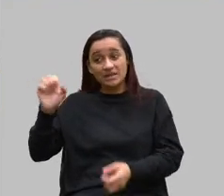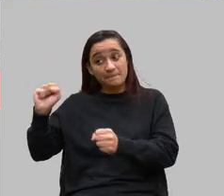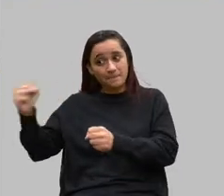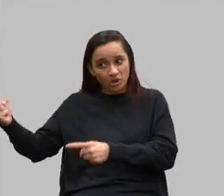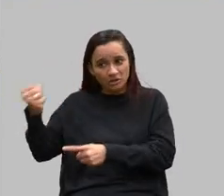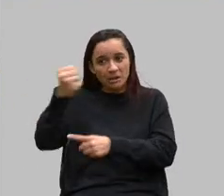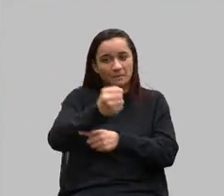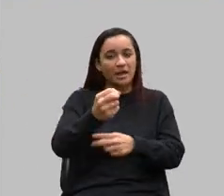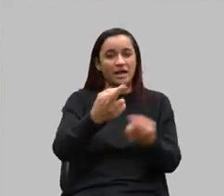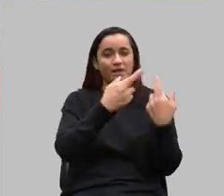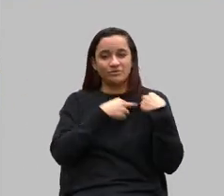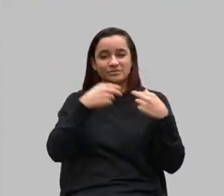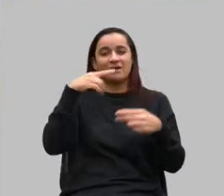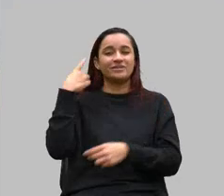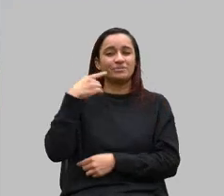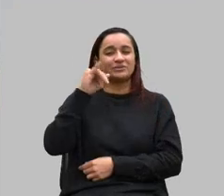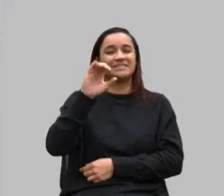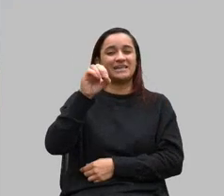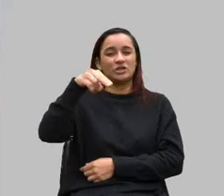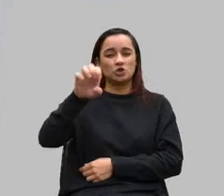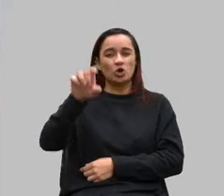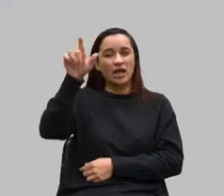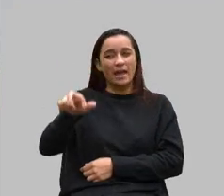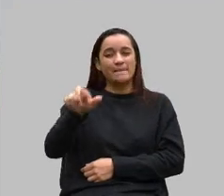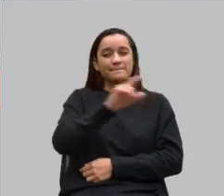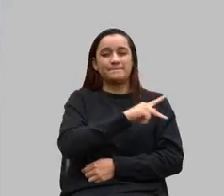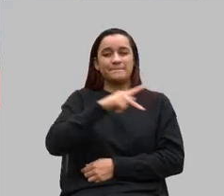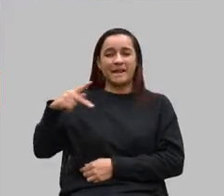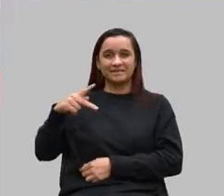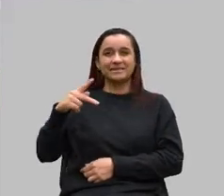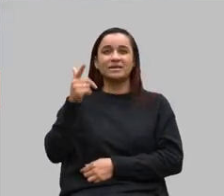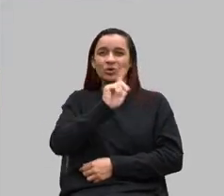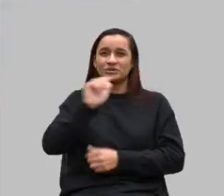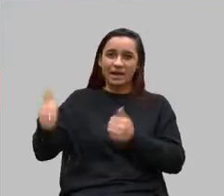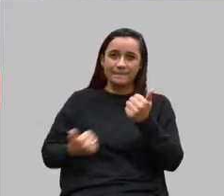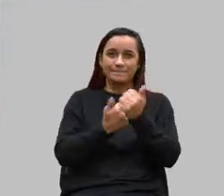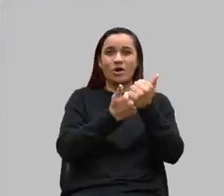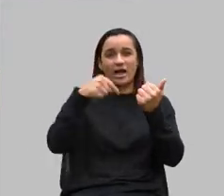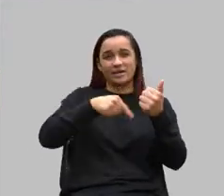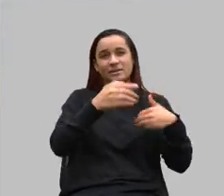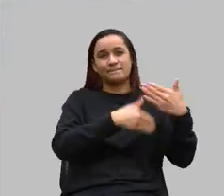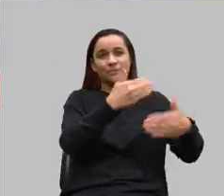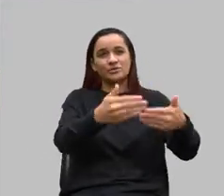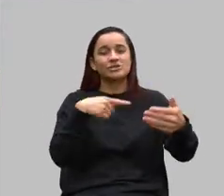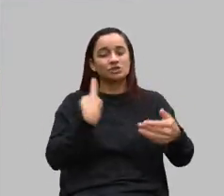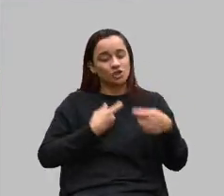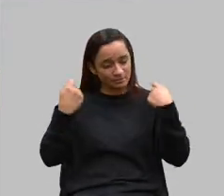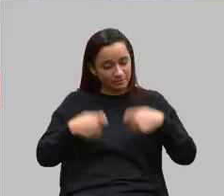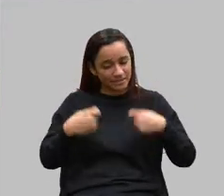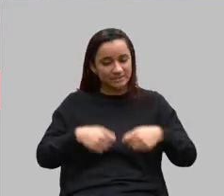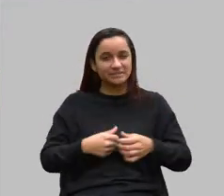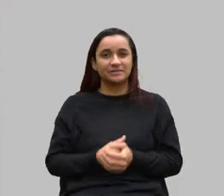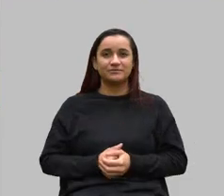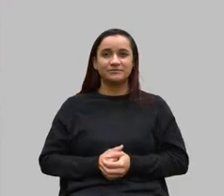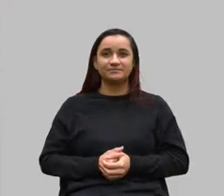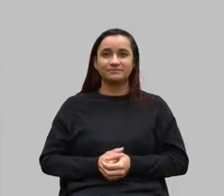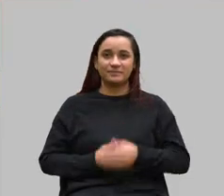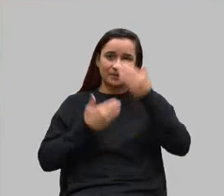I para ser a nossa presidente e tocar esse processo que tanto Estamos precisando